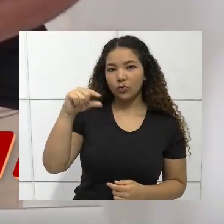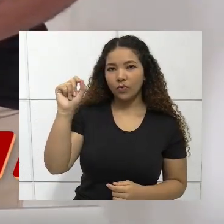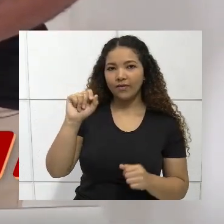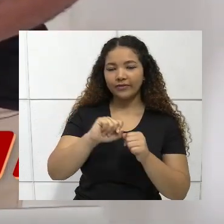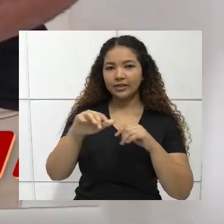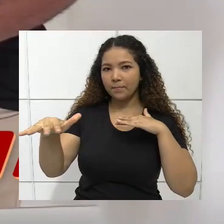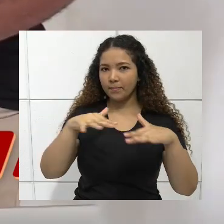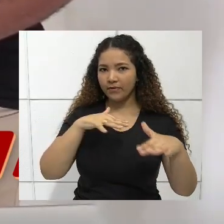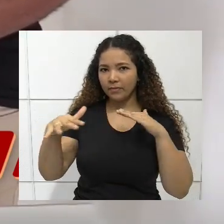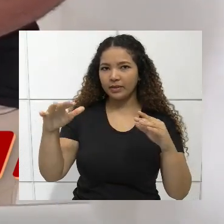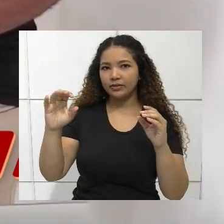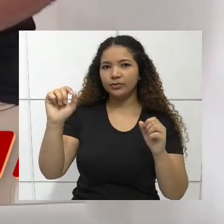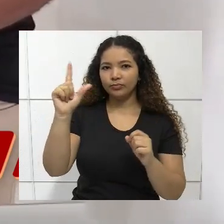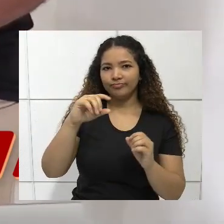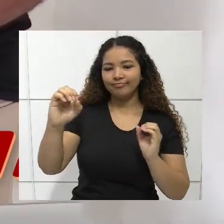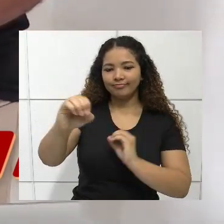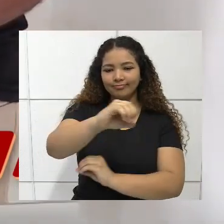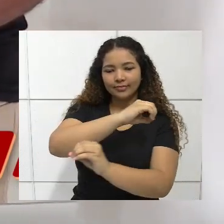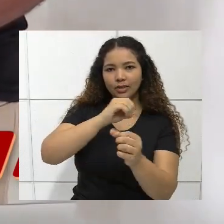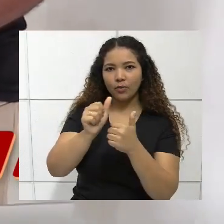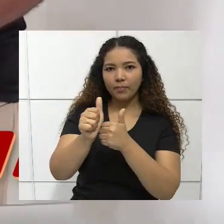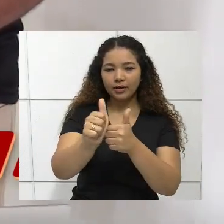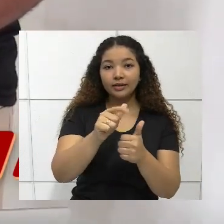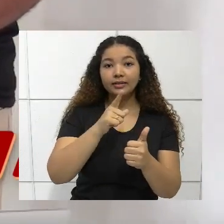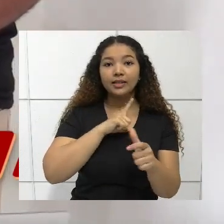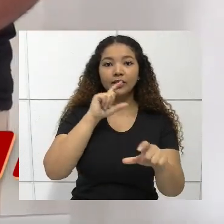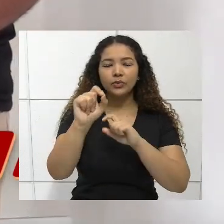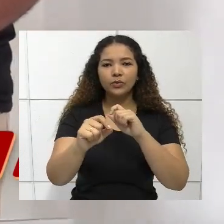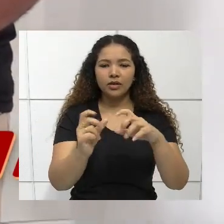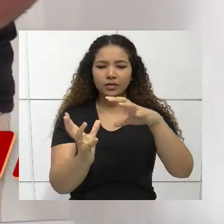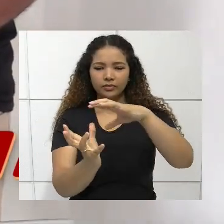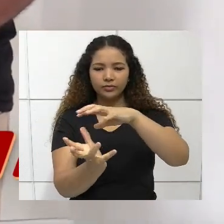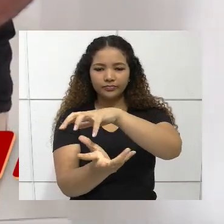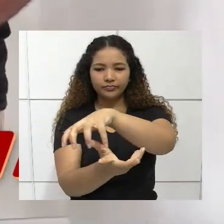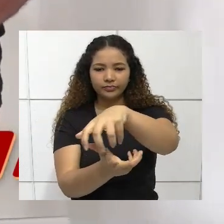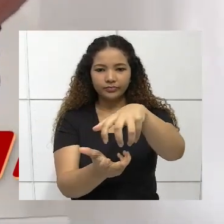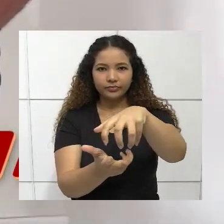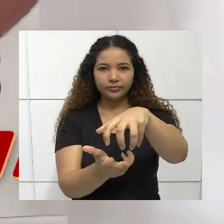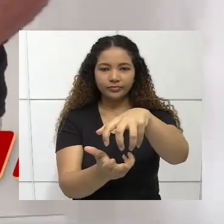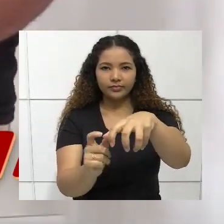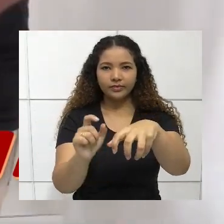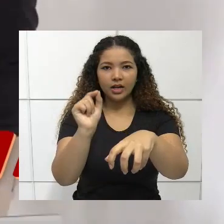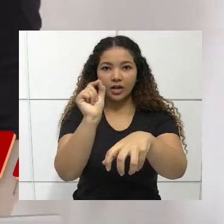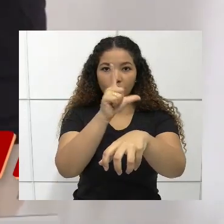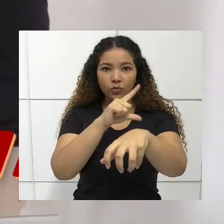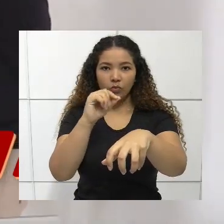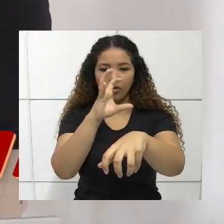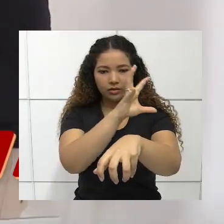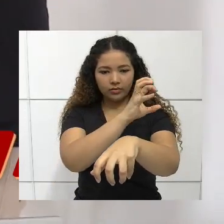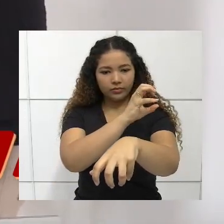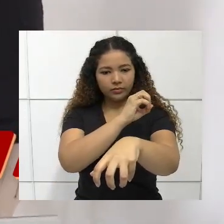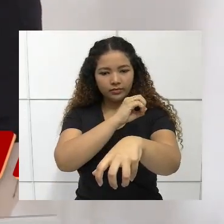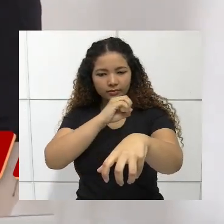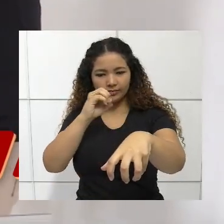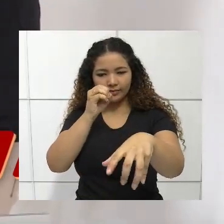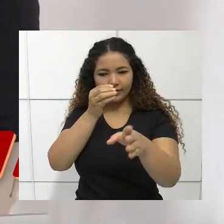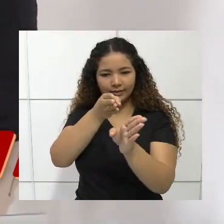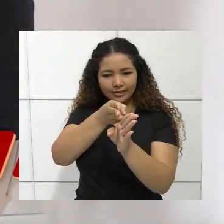Acompanhando o movimento de rotação da Terra, ela vai chegar um período que ela vai ficar alinhado, né?